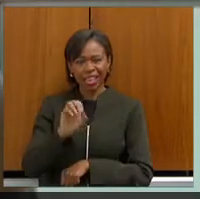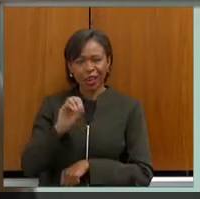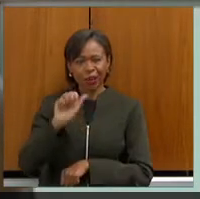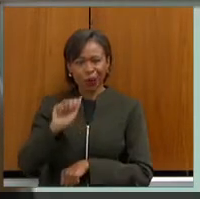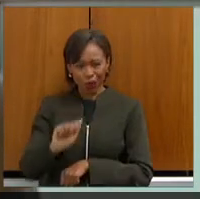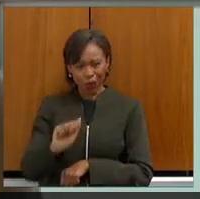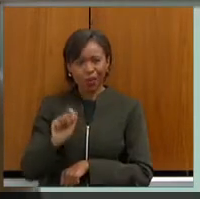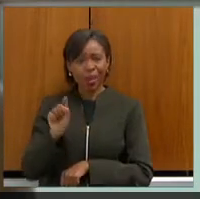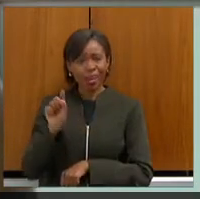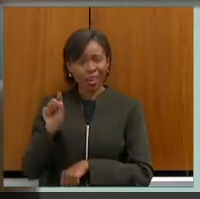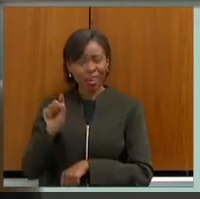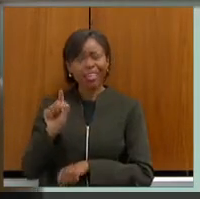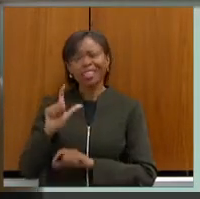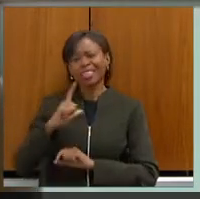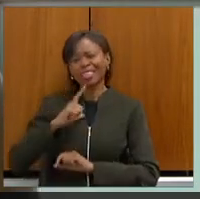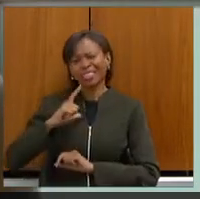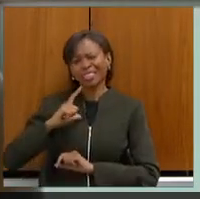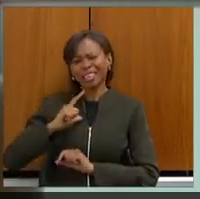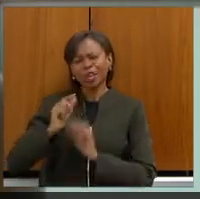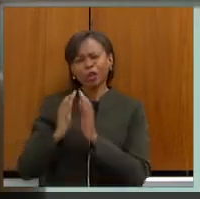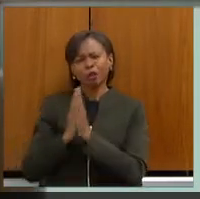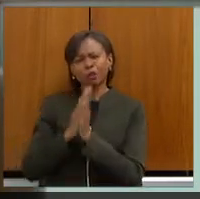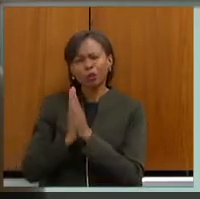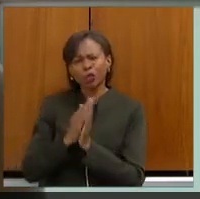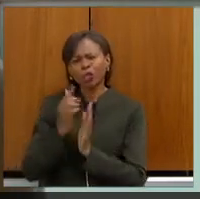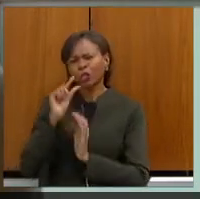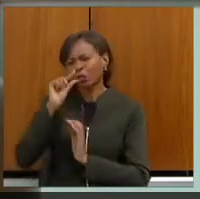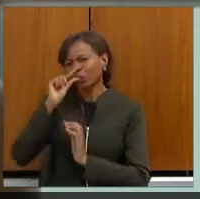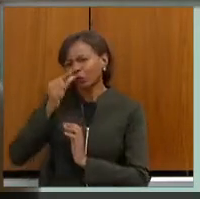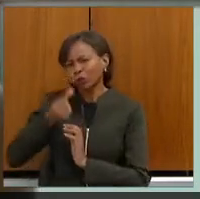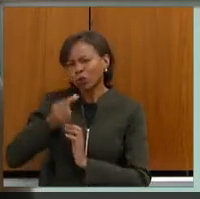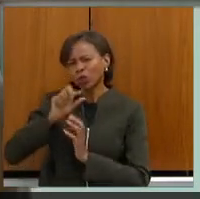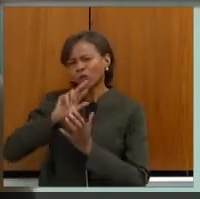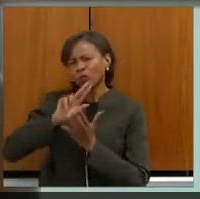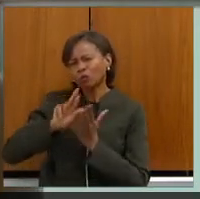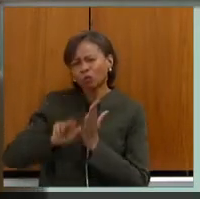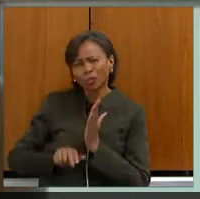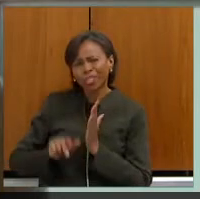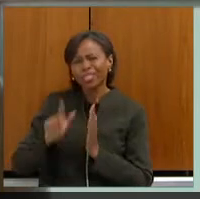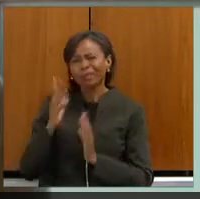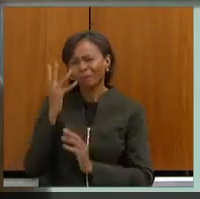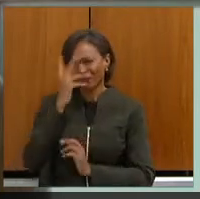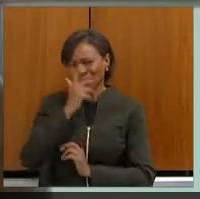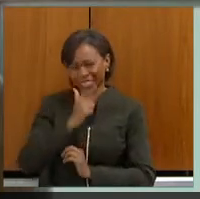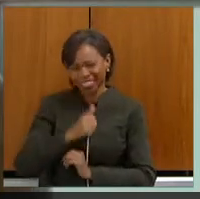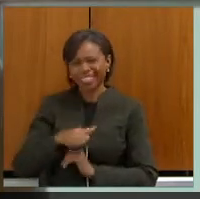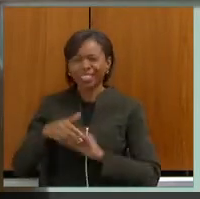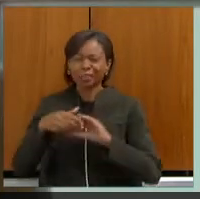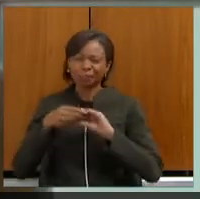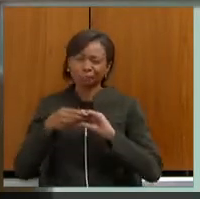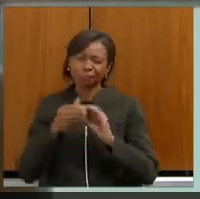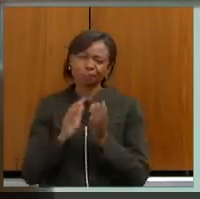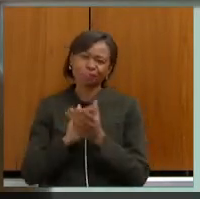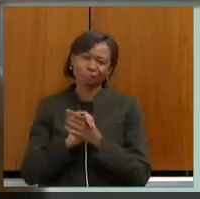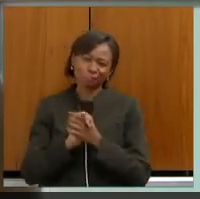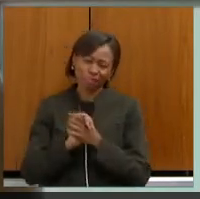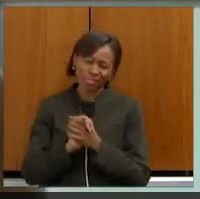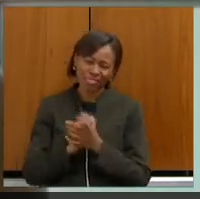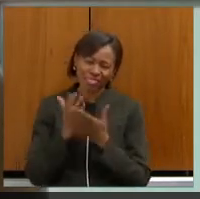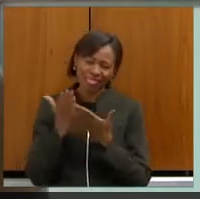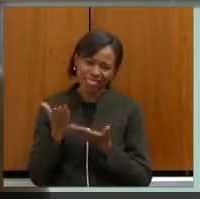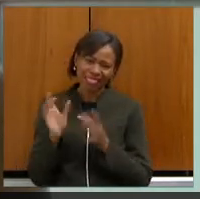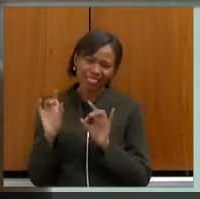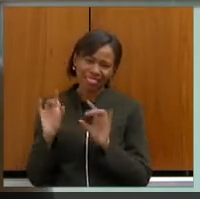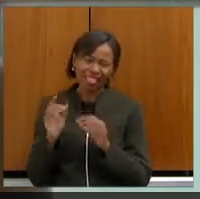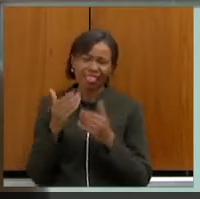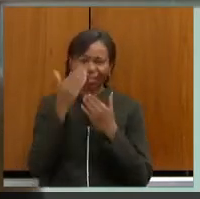escultura de bruxinha é muito bonito mesmo o artesanato dela então queria mandar uma saudação especial para ela e muito